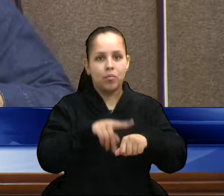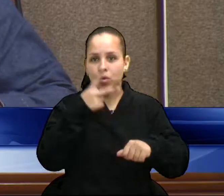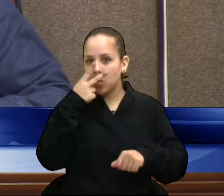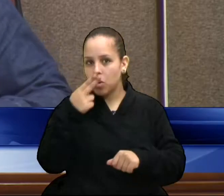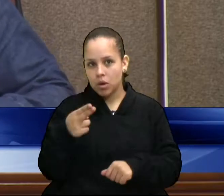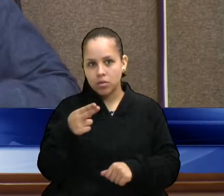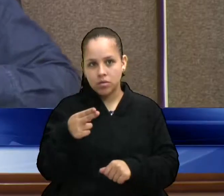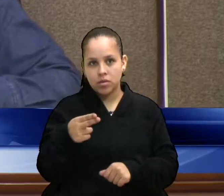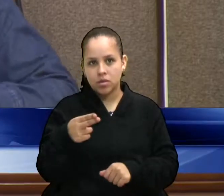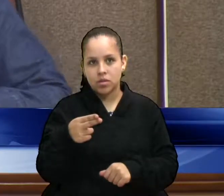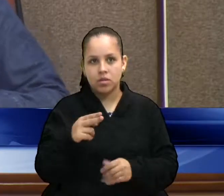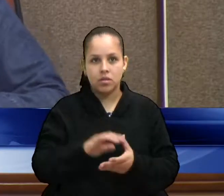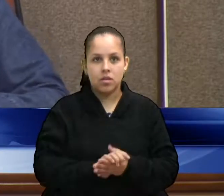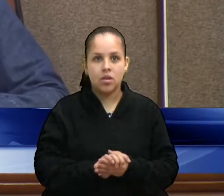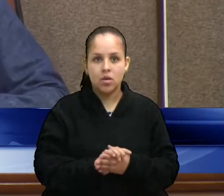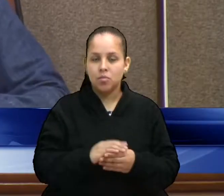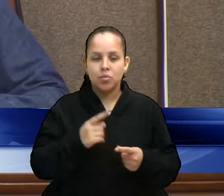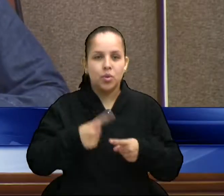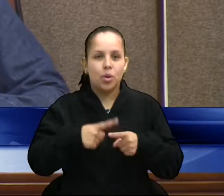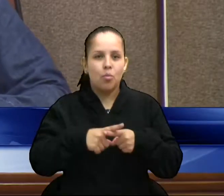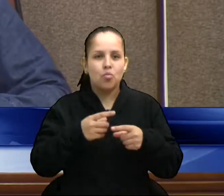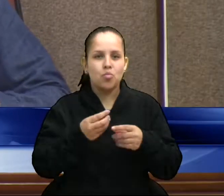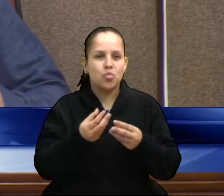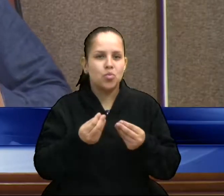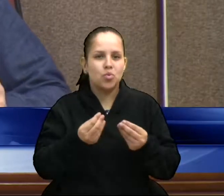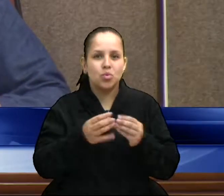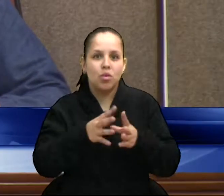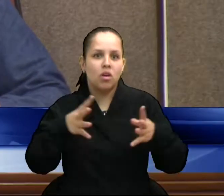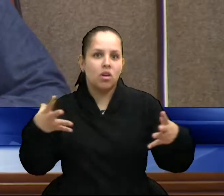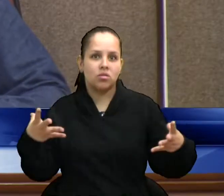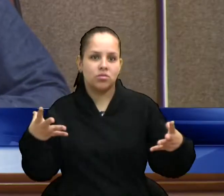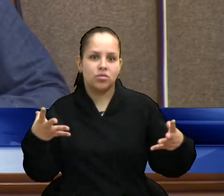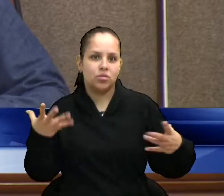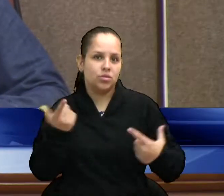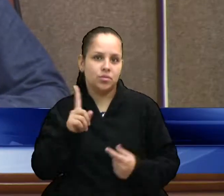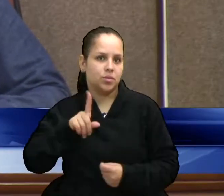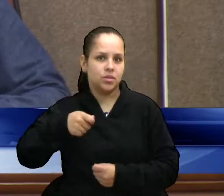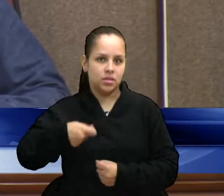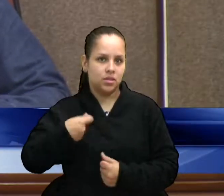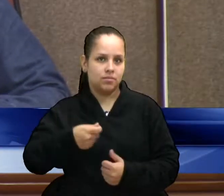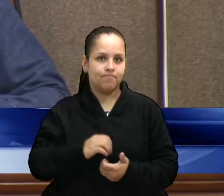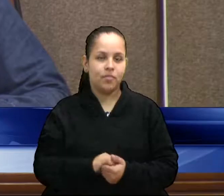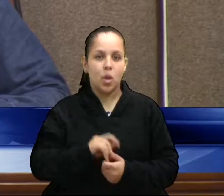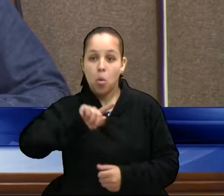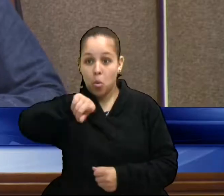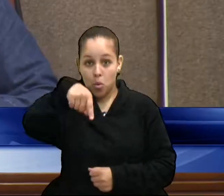sendo exagerada a exigência. Esse aqui é um outro ponto que tem que ser...